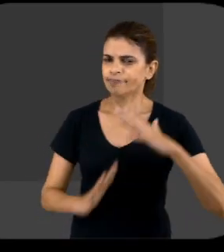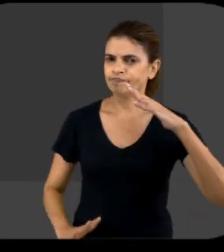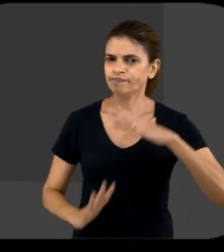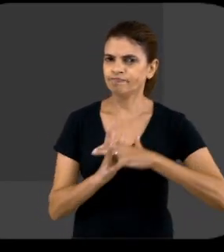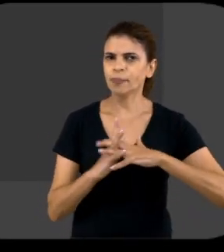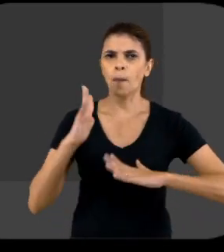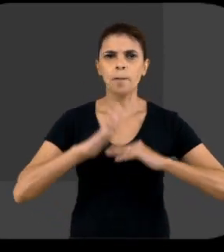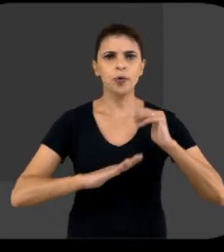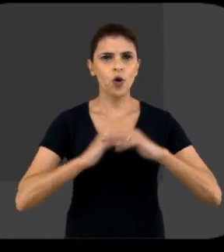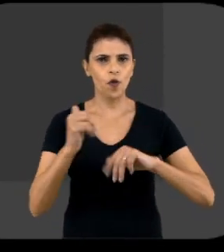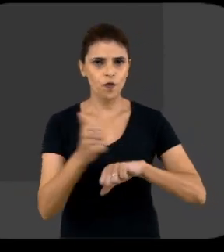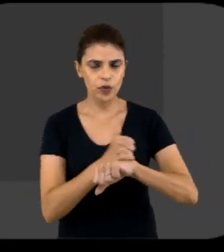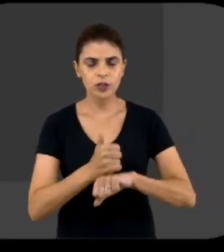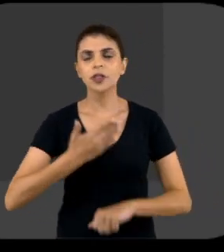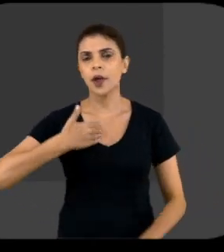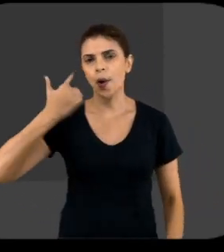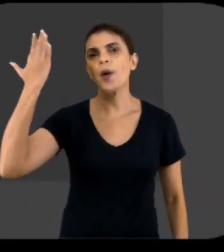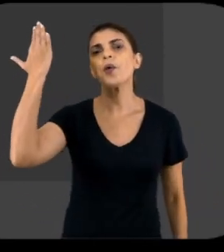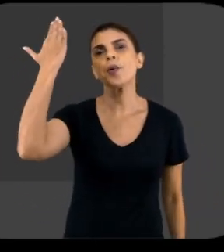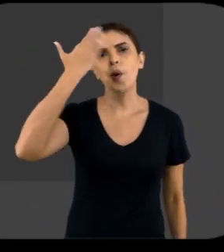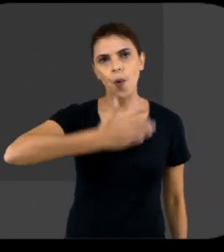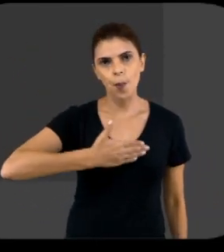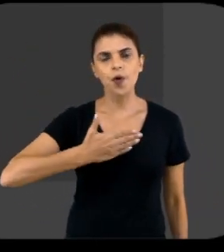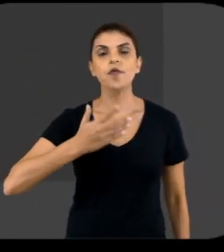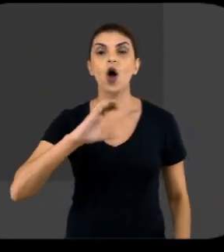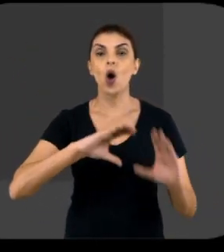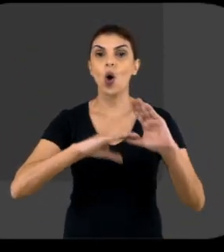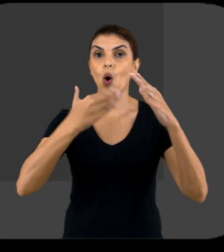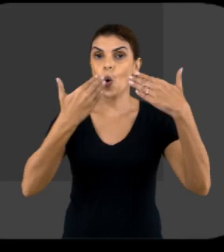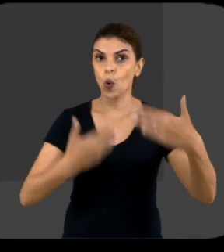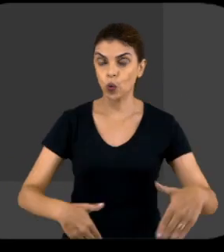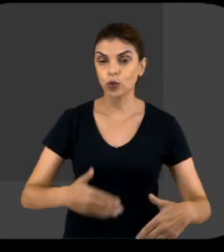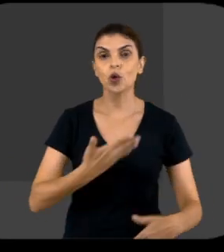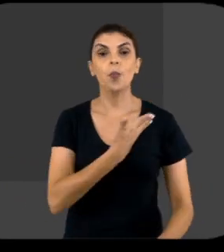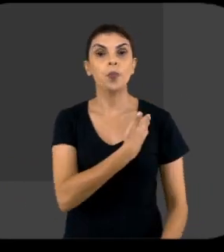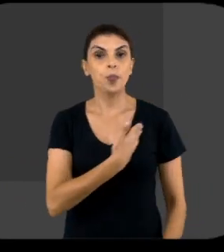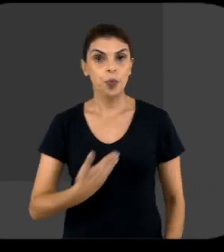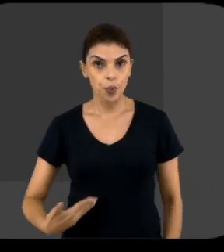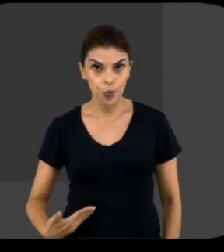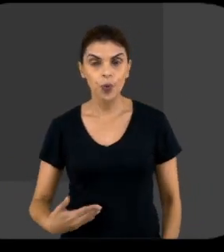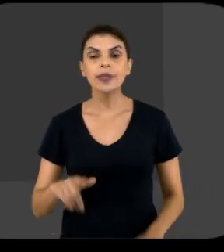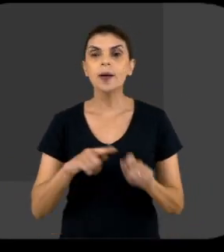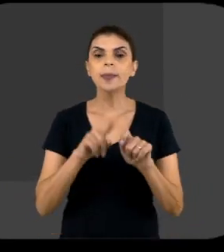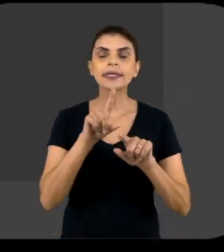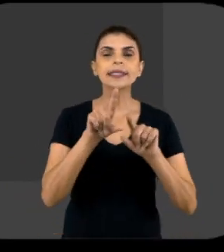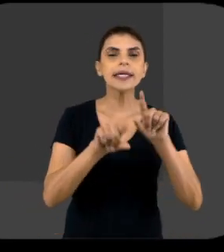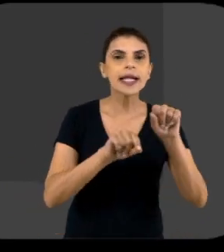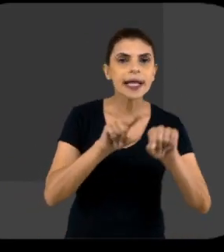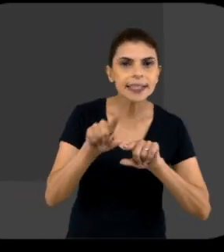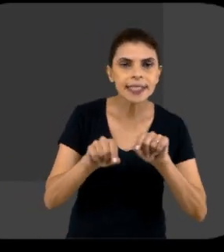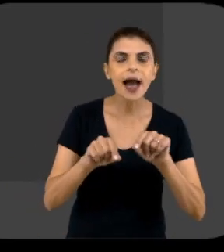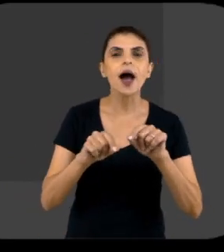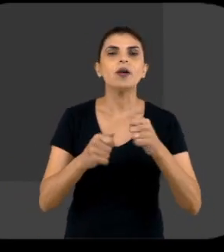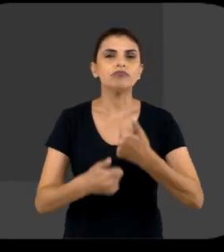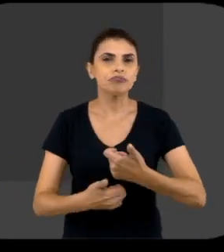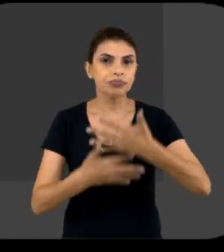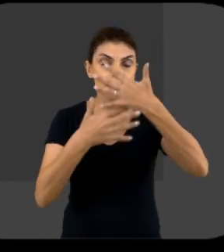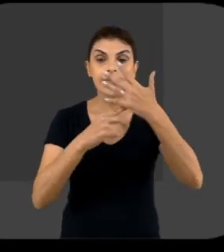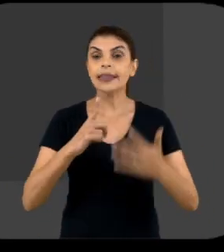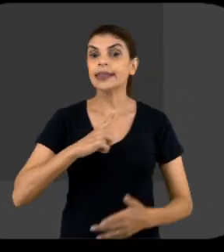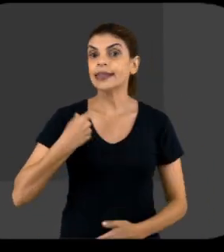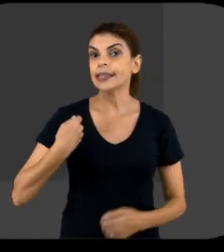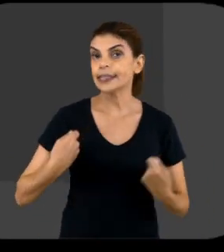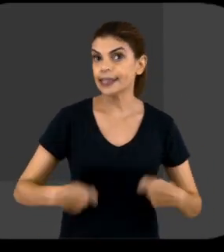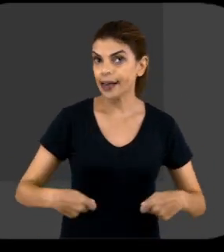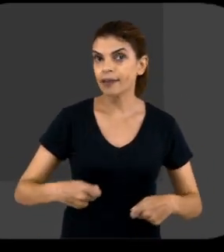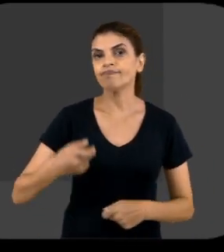excelência profissional, e isso é comprovado através de concursos públicos, através de processos de seleção. É necessário